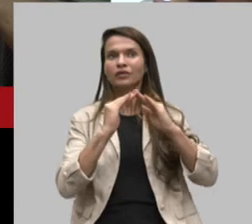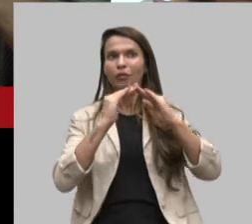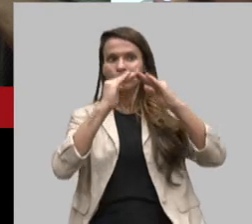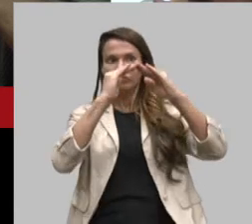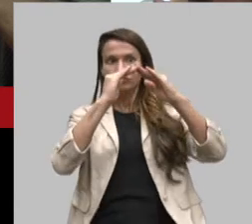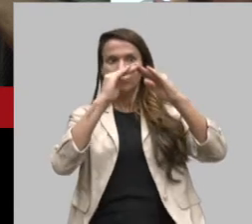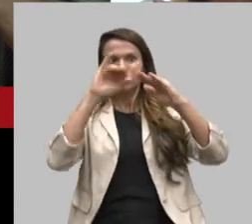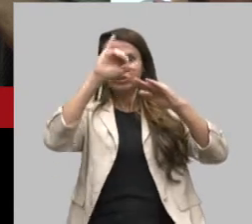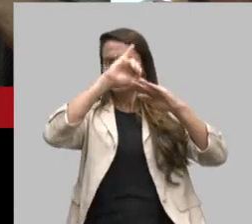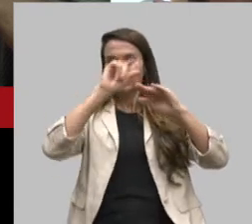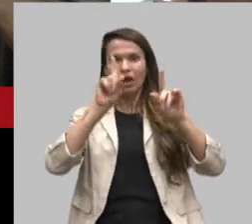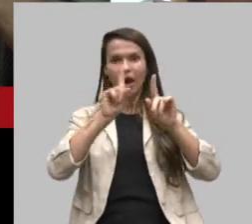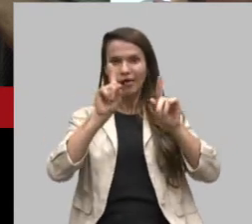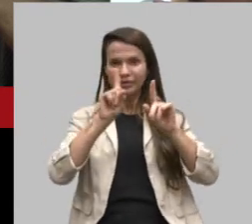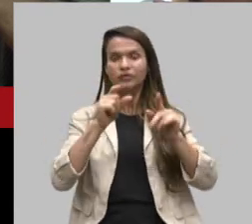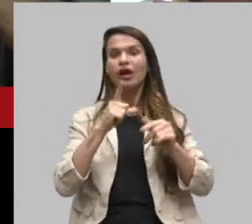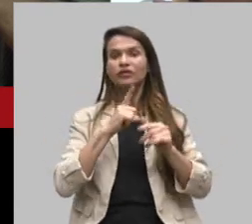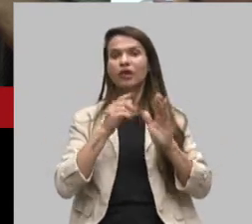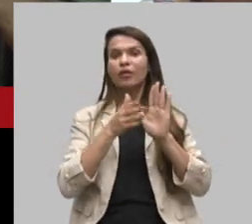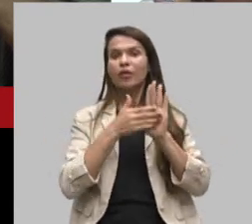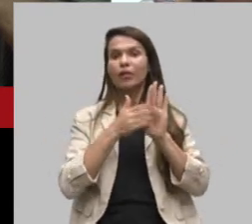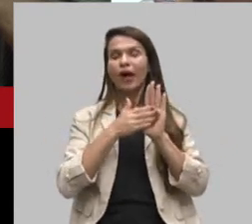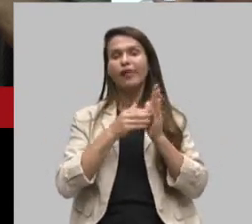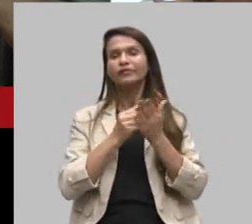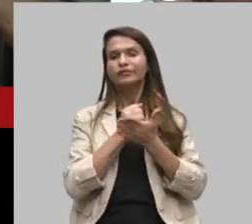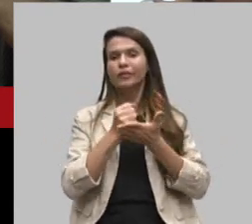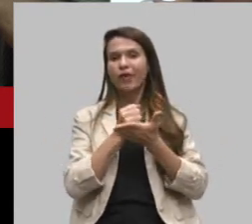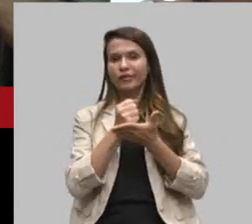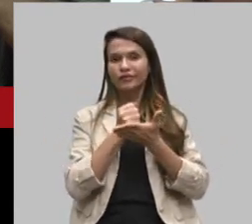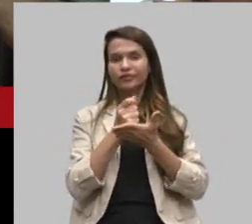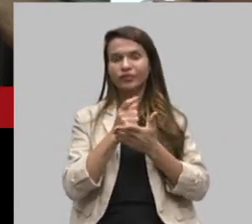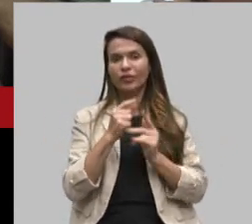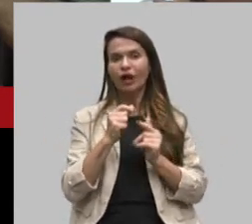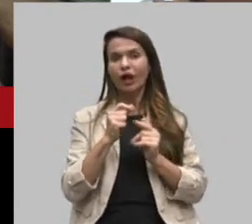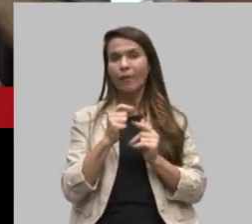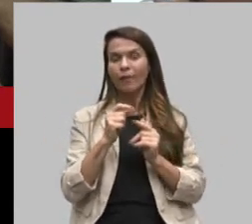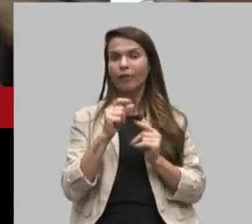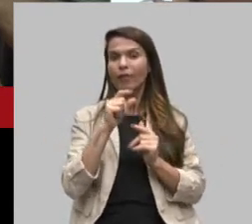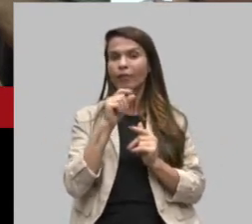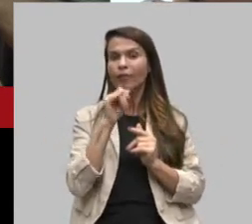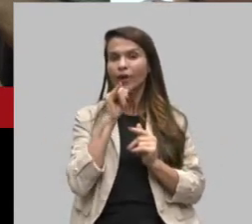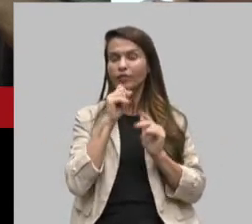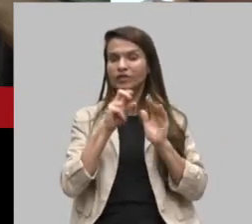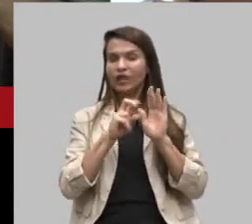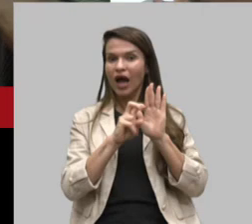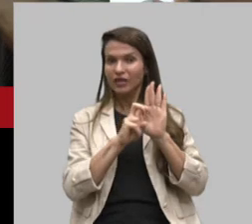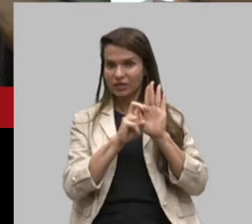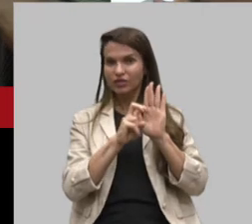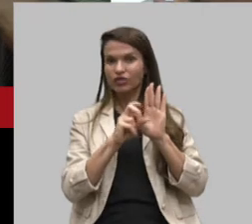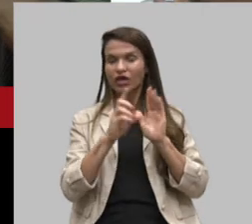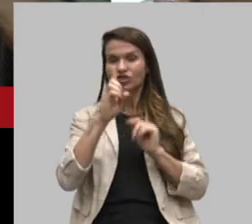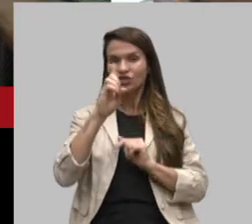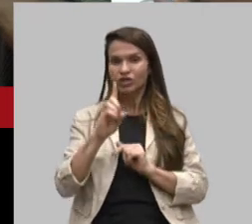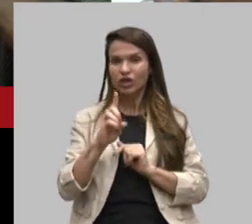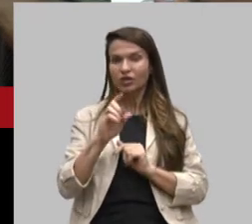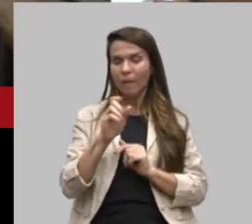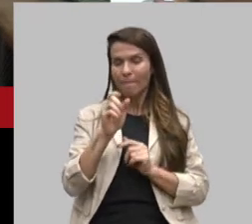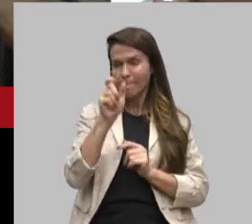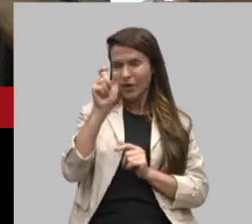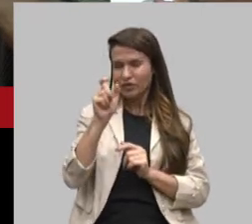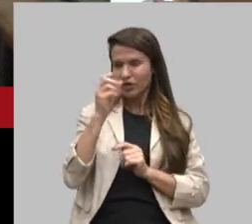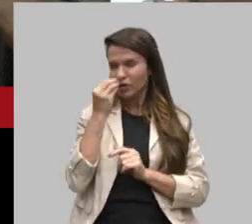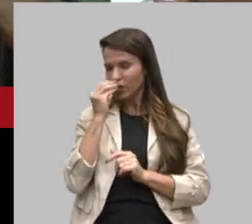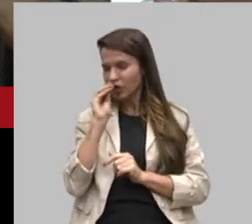propostas aqui muito mais fundamentais como por exemplo a c que dá direito a pessoas que estão sendo ignoradas há muito